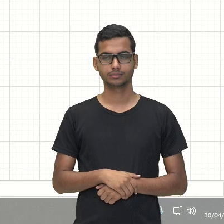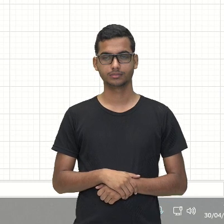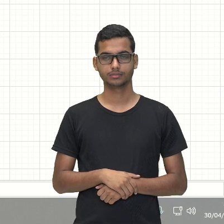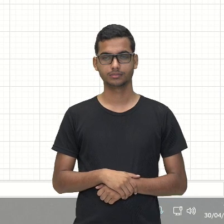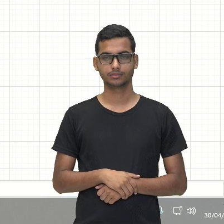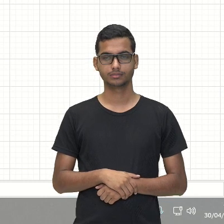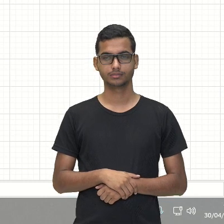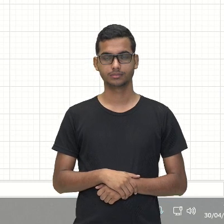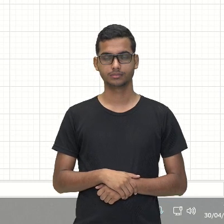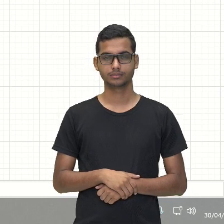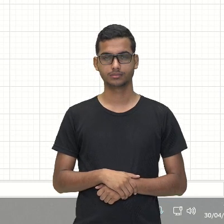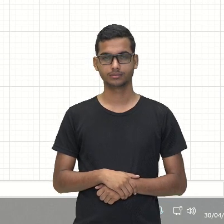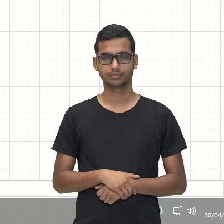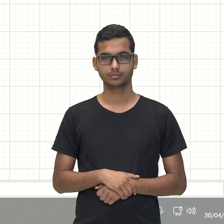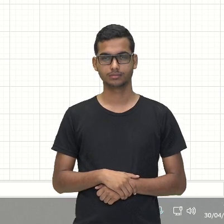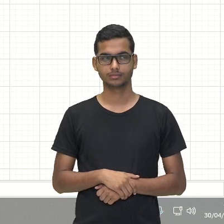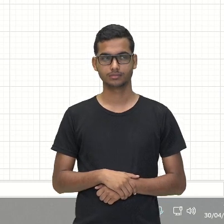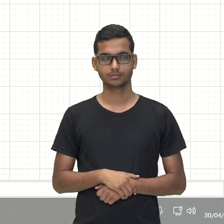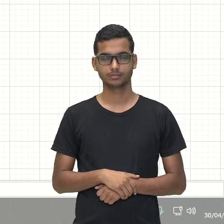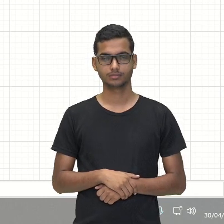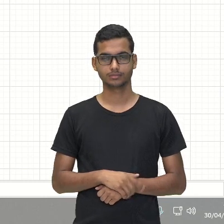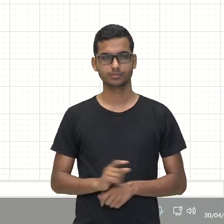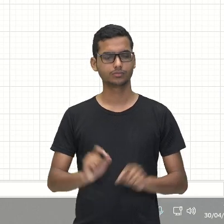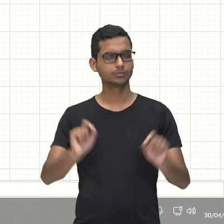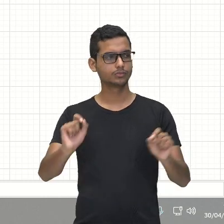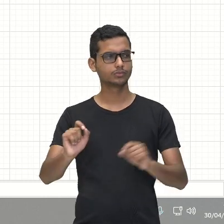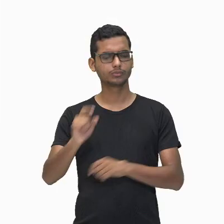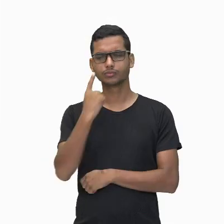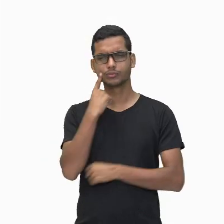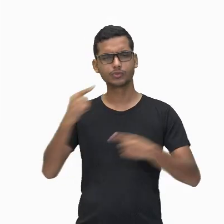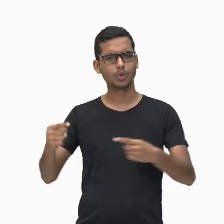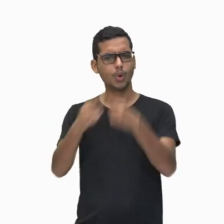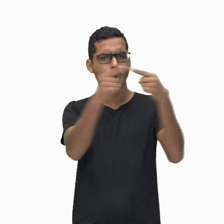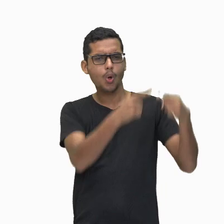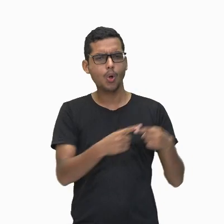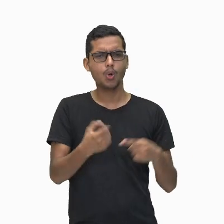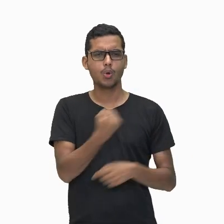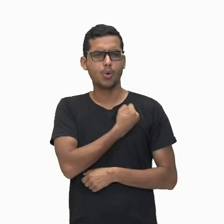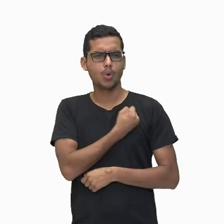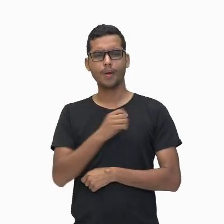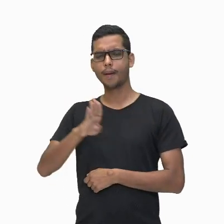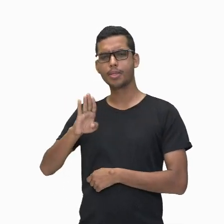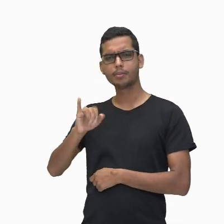E nós vamos ver agora o que é uma relação binária.